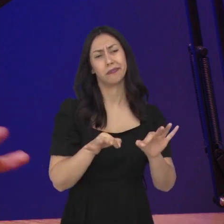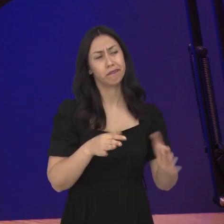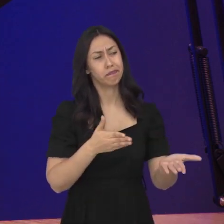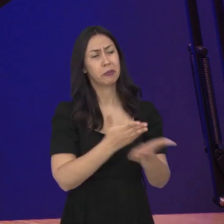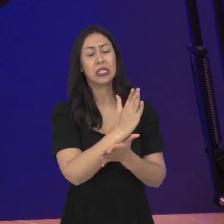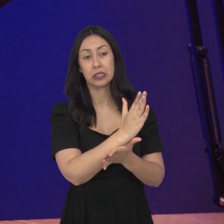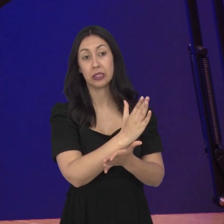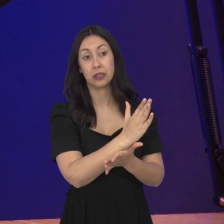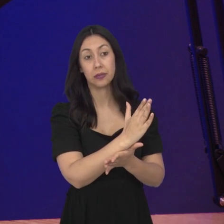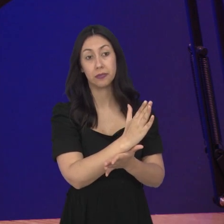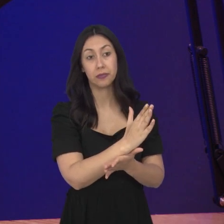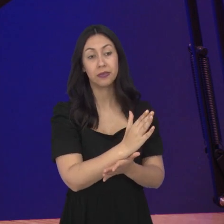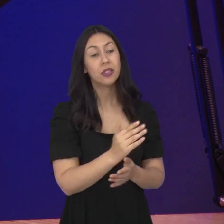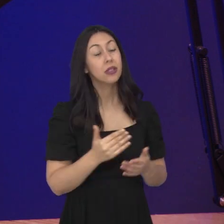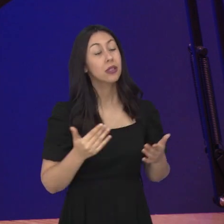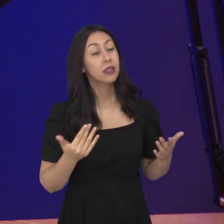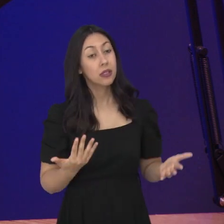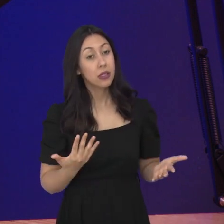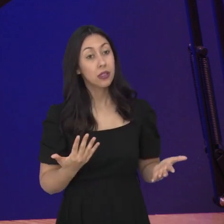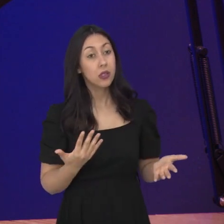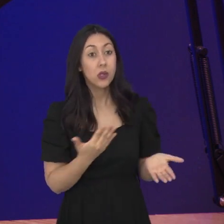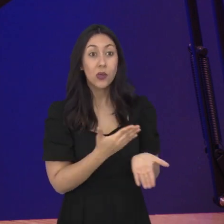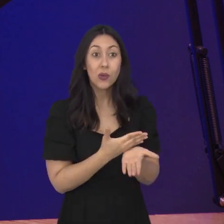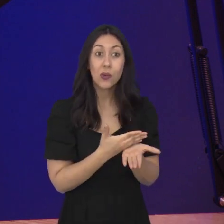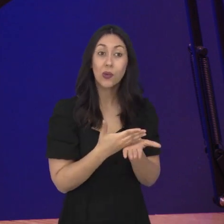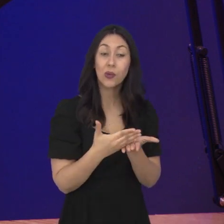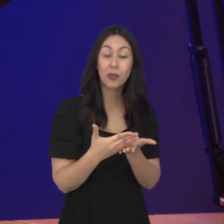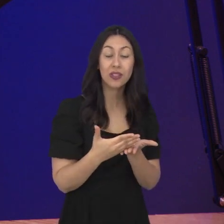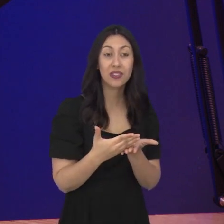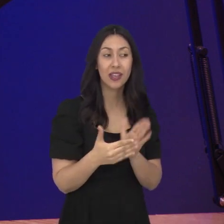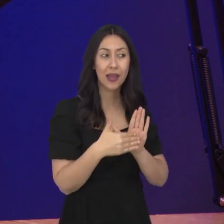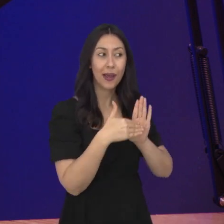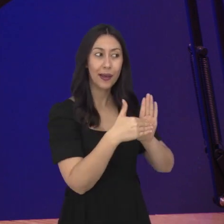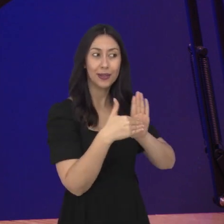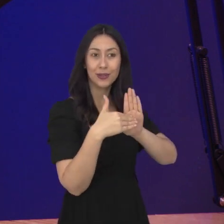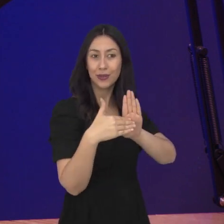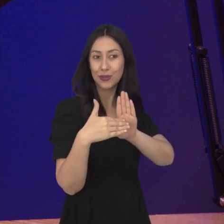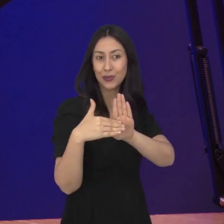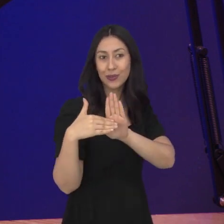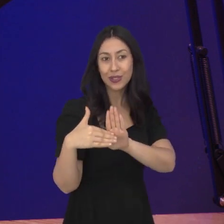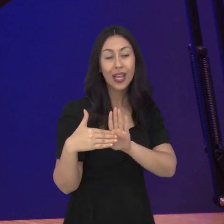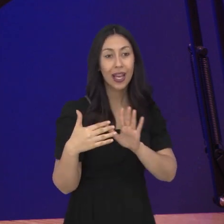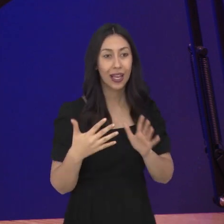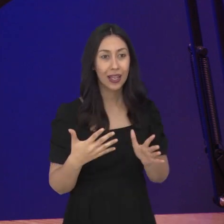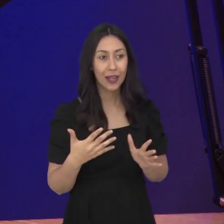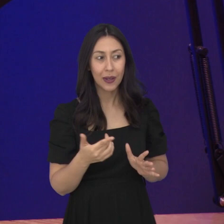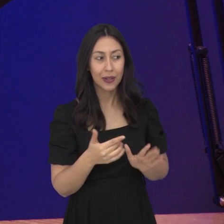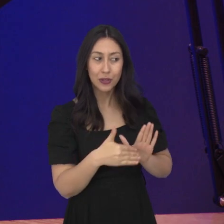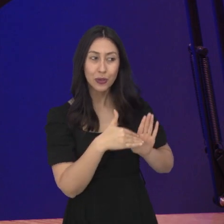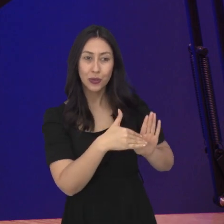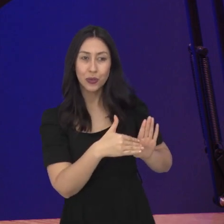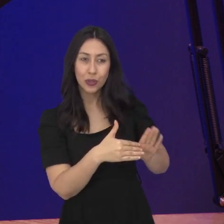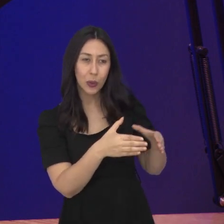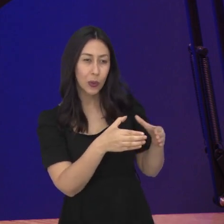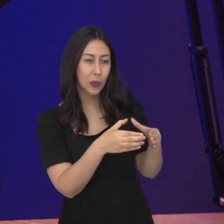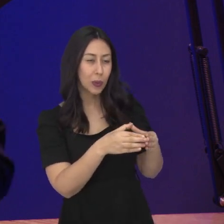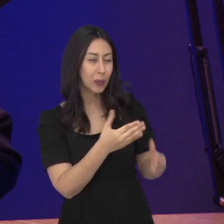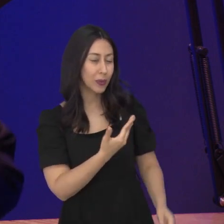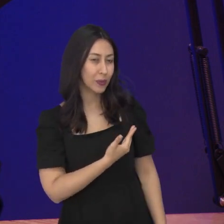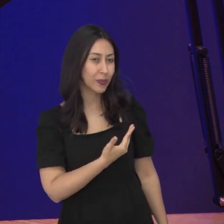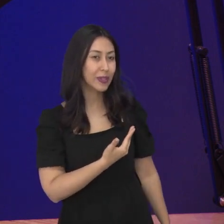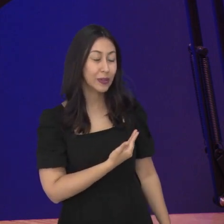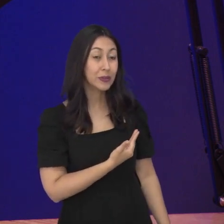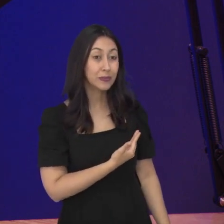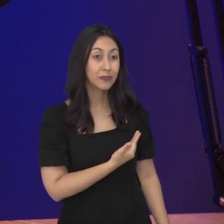vestibular. E nisso, ela começa a ajudar uma outra amiga, um grupo de